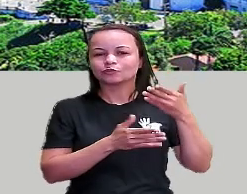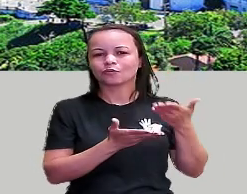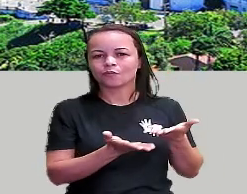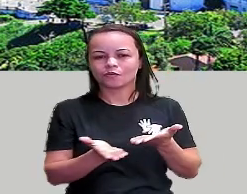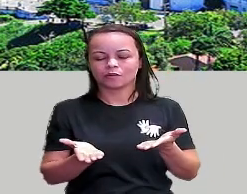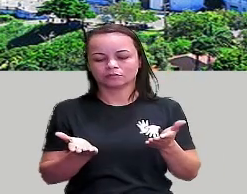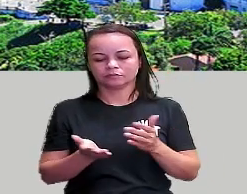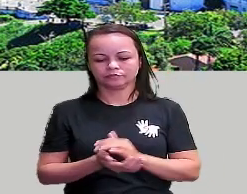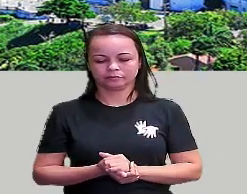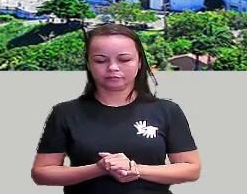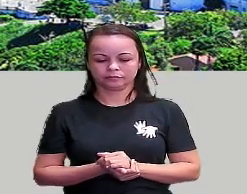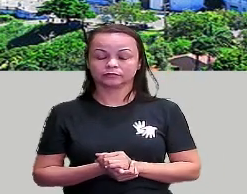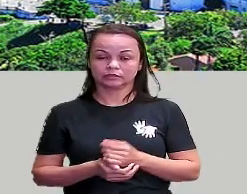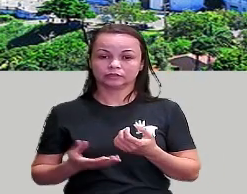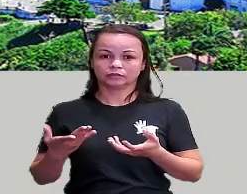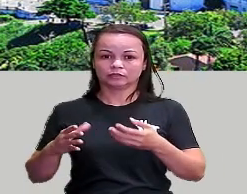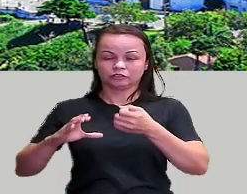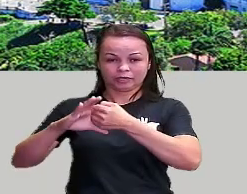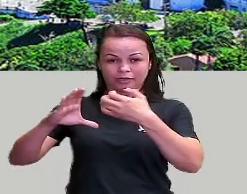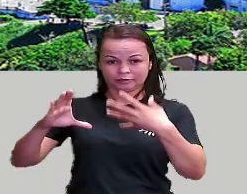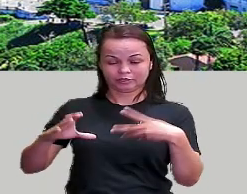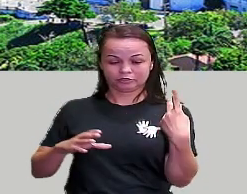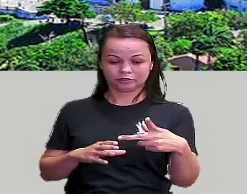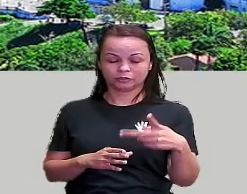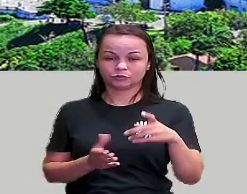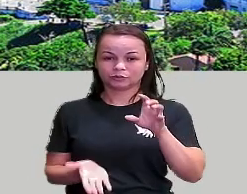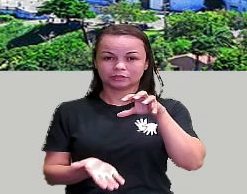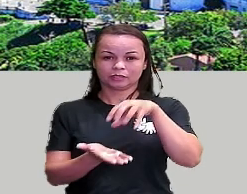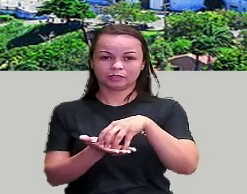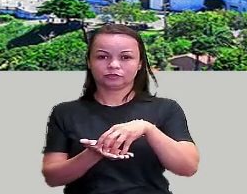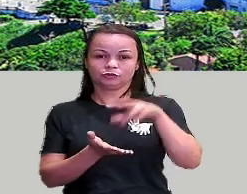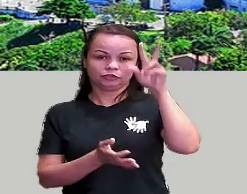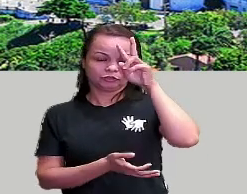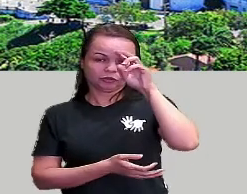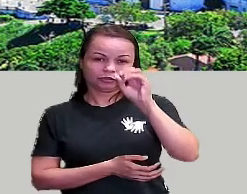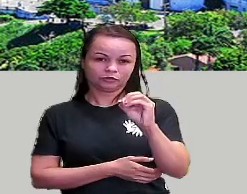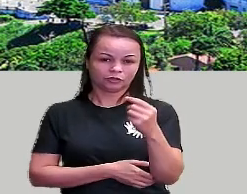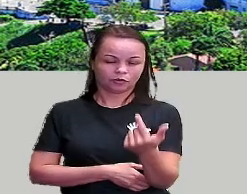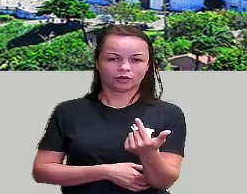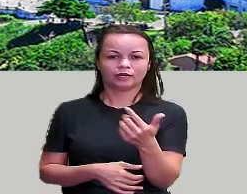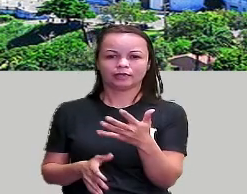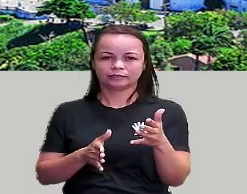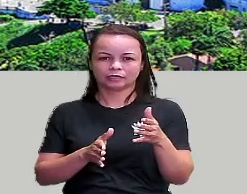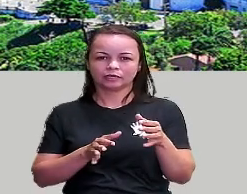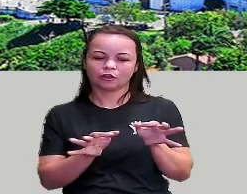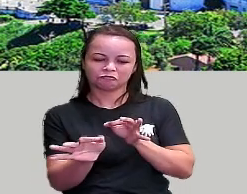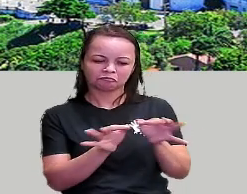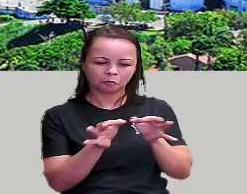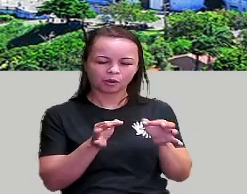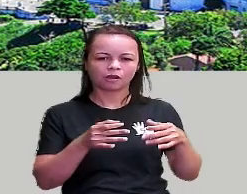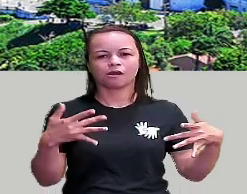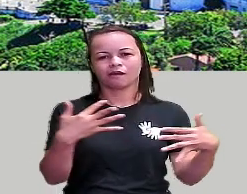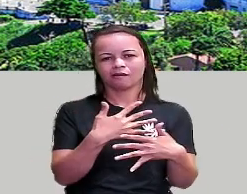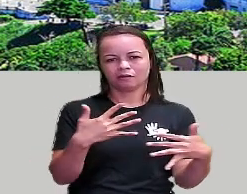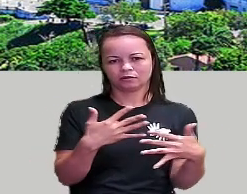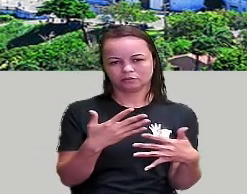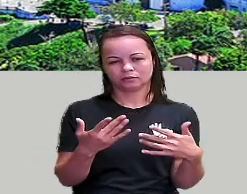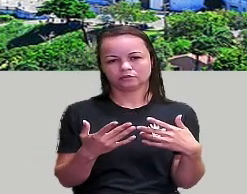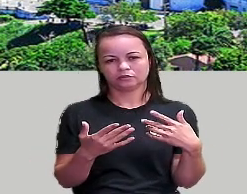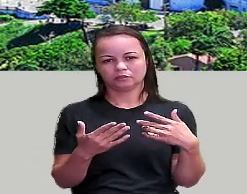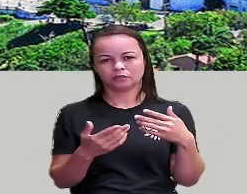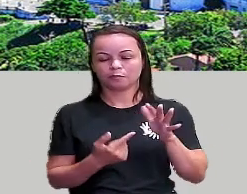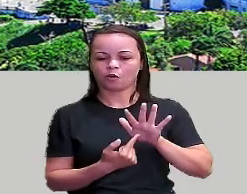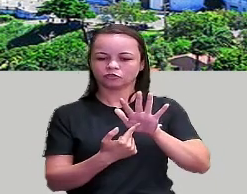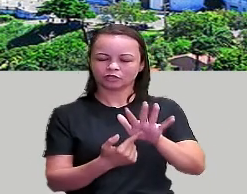características essenciais do Centro Histórico de Olinda são fontes históricas do processo de formação da cidade, revelando como a cidade